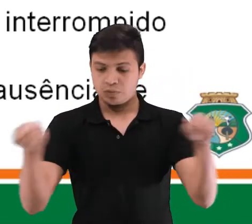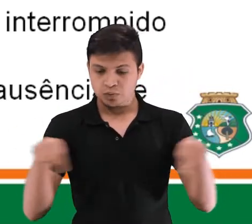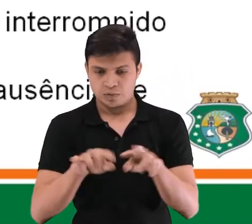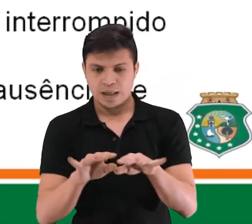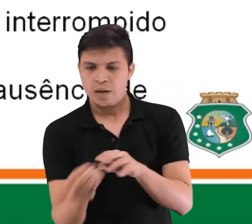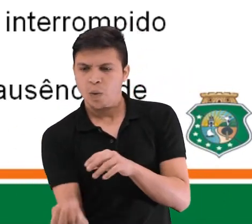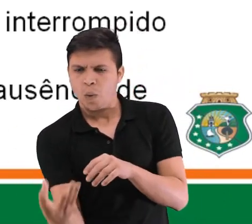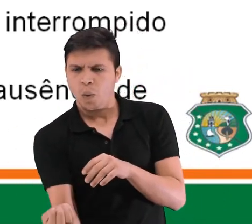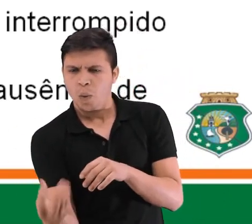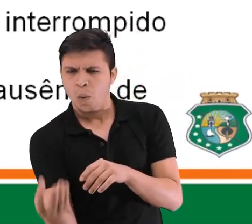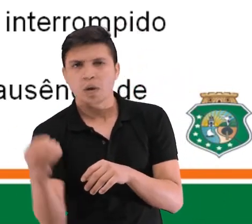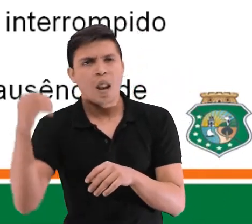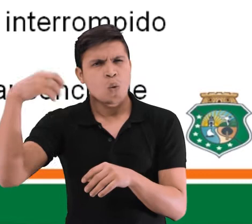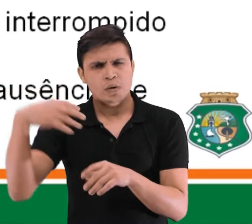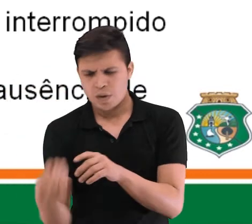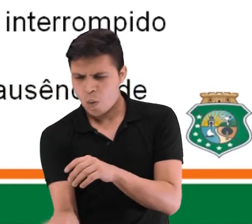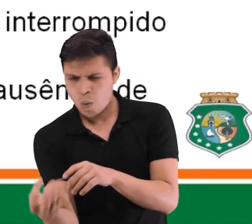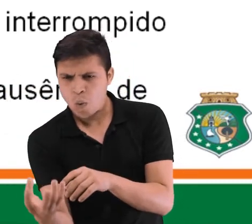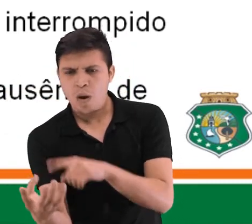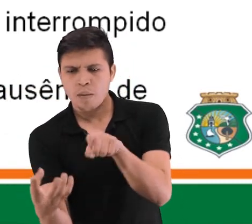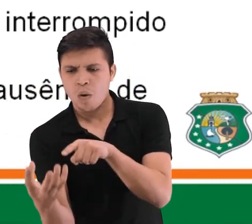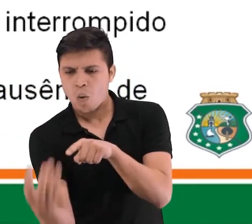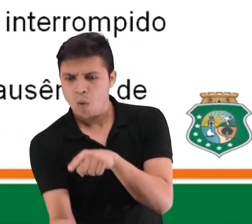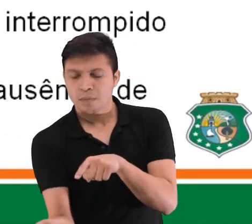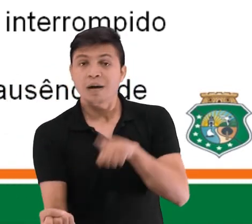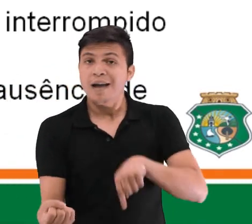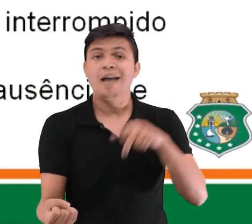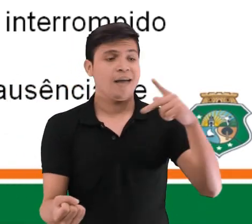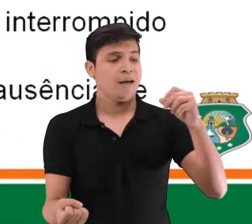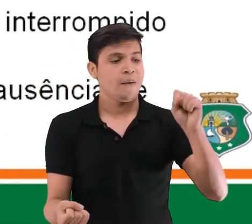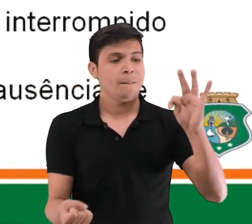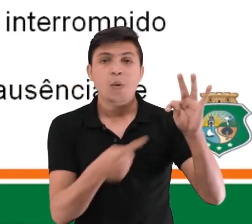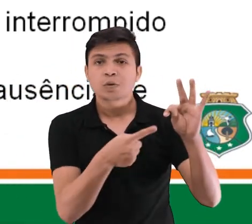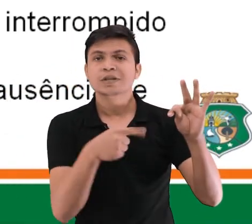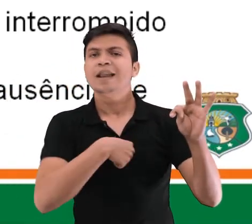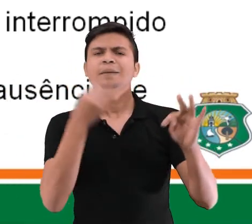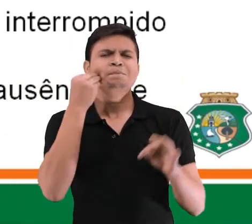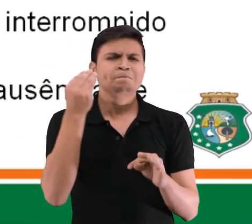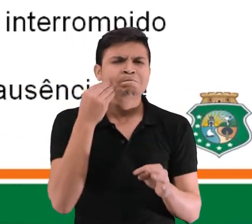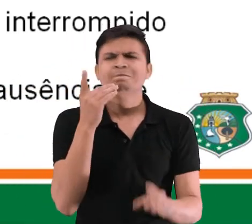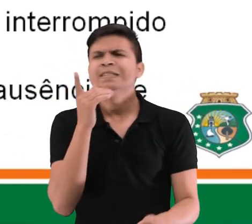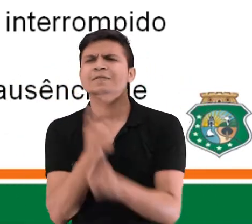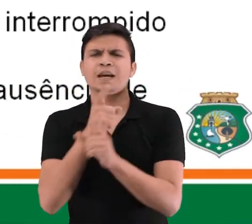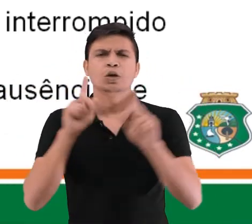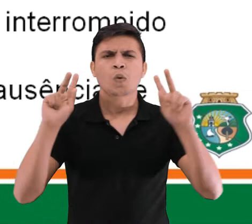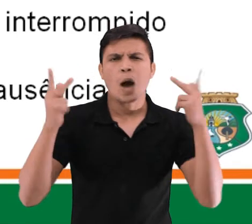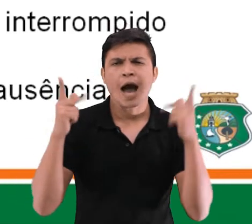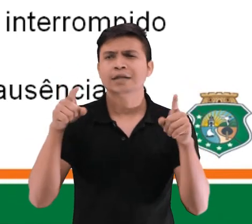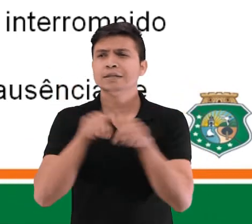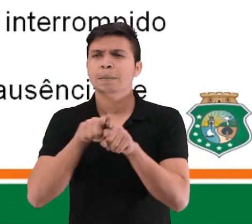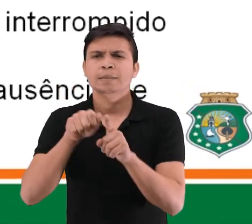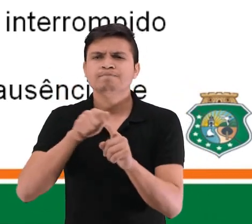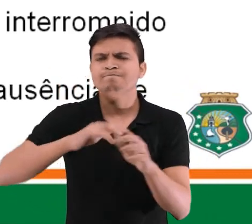logo apagar em seguida. Isso é o Post, ele está fazendo um teste, ele está identificando os hardwares, os periféricos também,